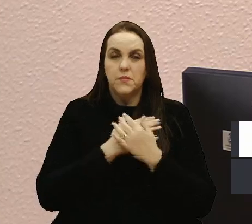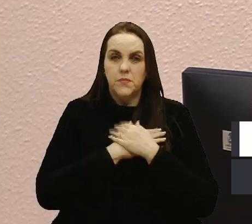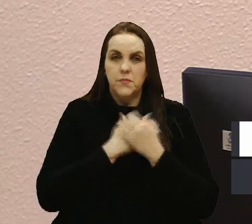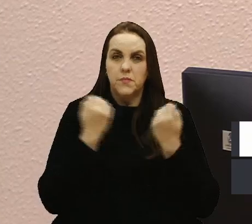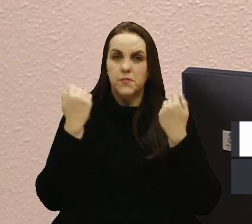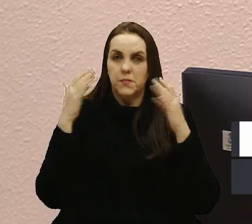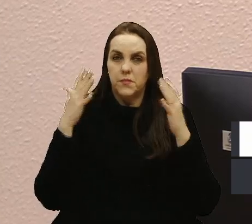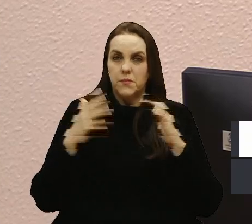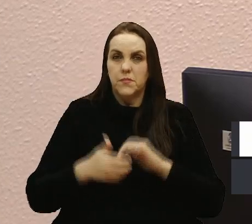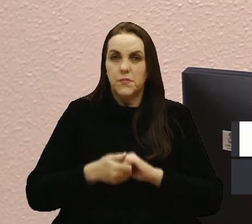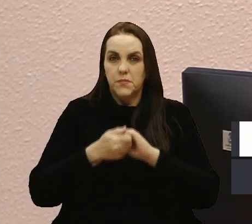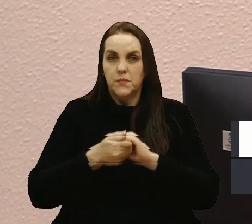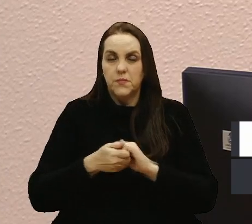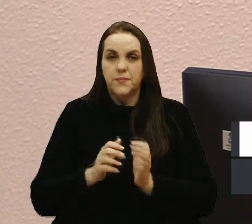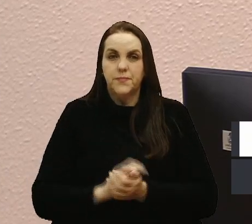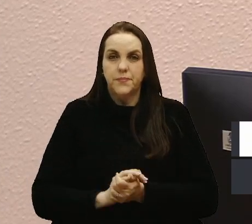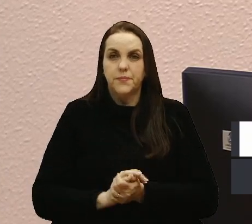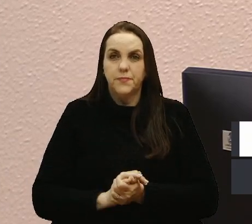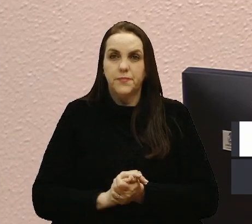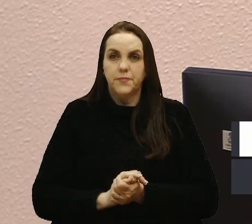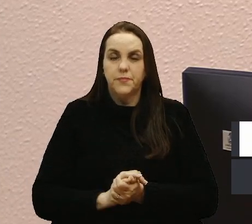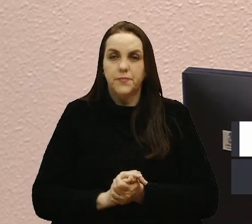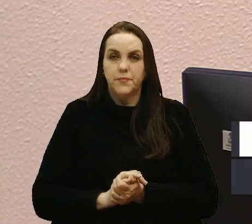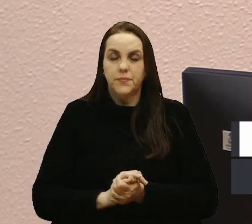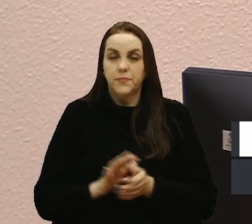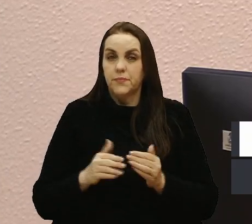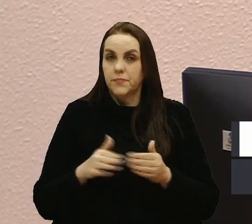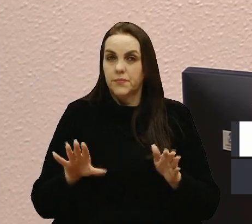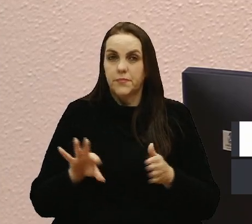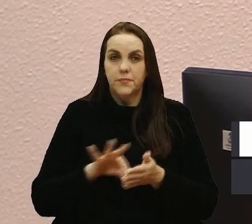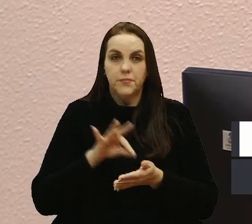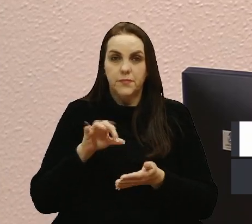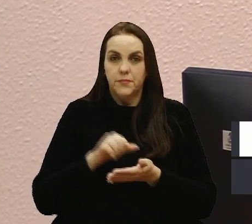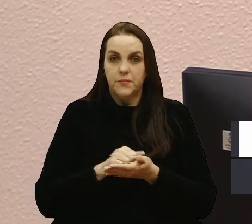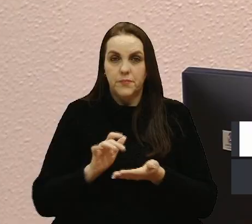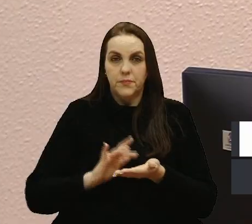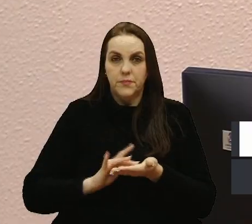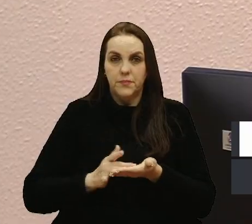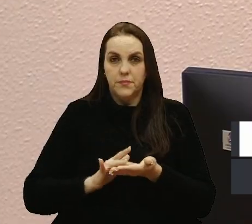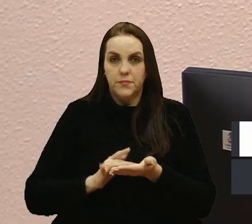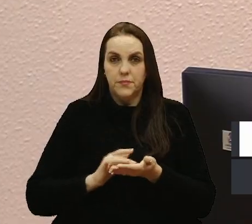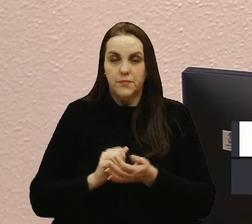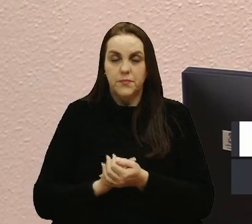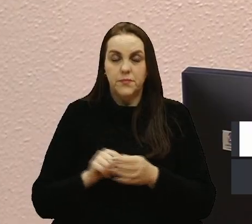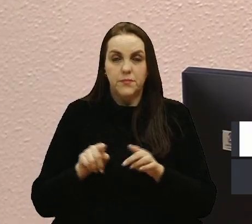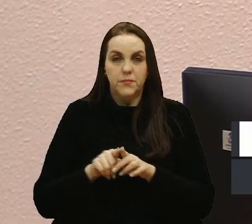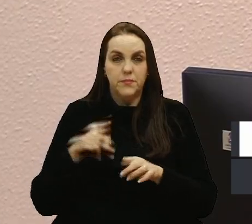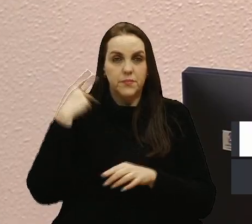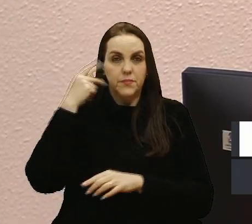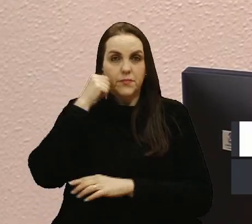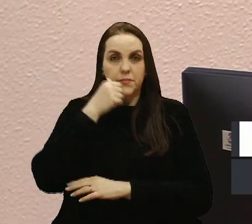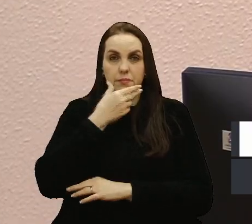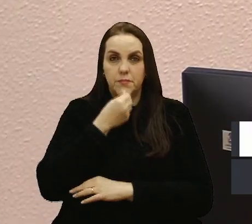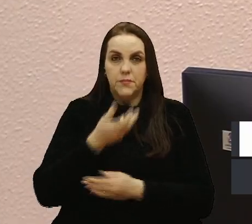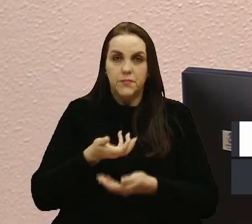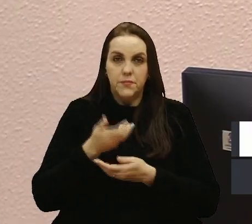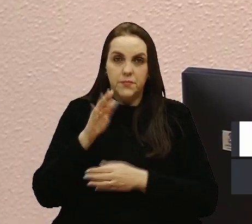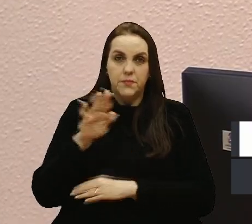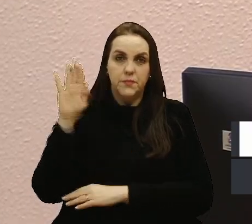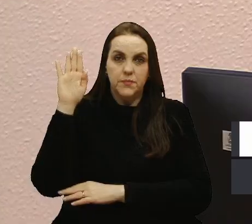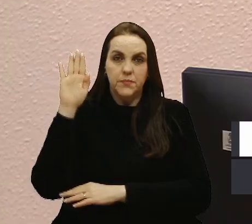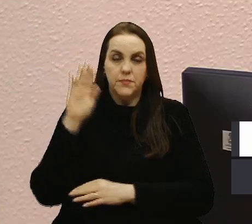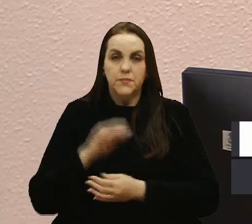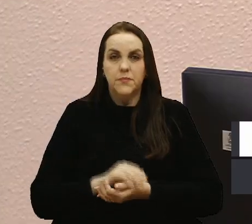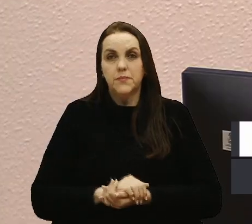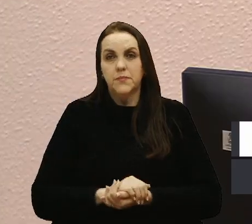de pesar, de louvor ou de congratulações. Estão abertas as inscrições por meio do dispositivo eletrônico para os vereadores e vereadoras que desejarem fazer uso da